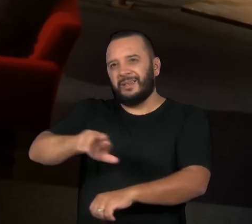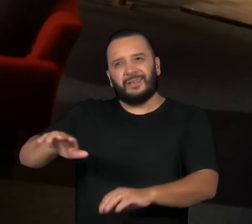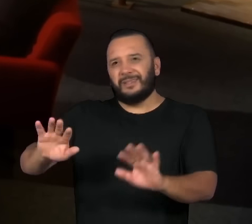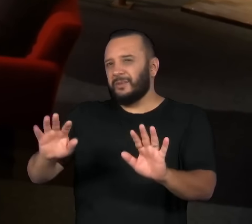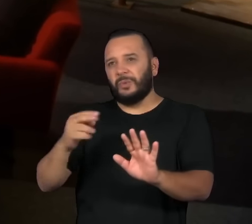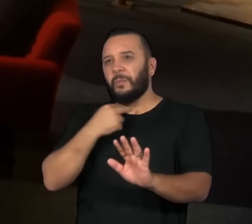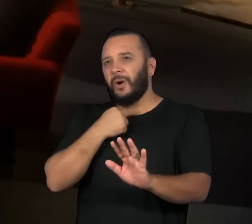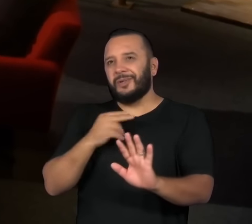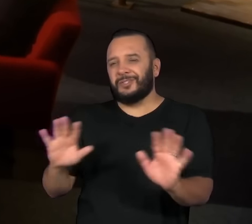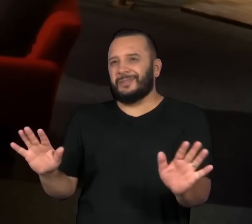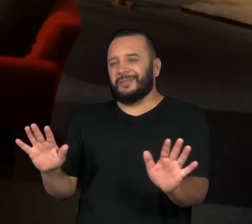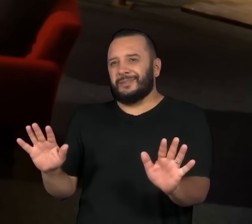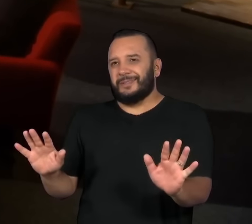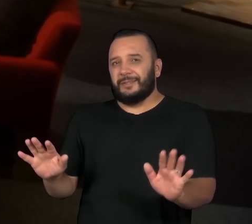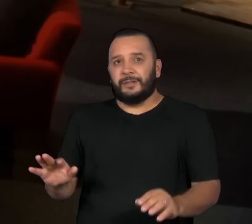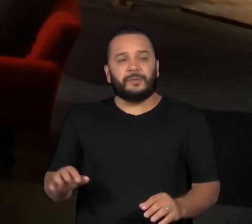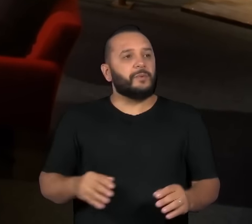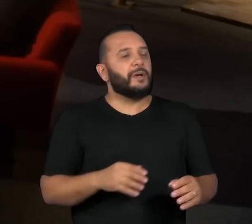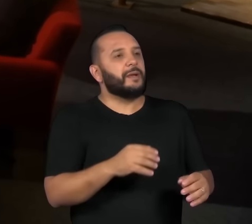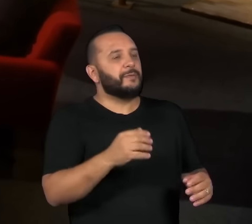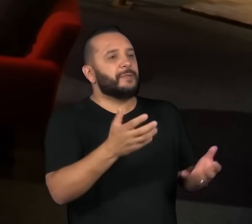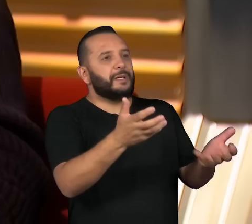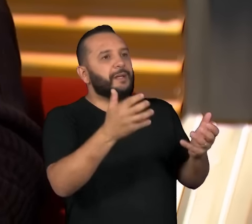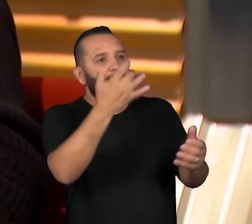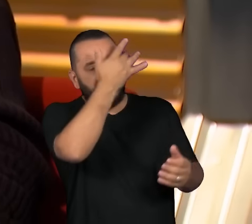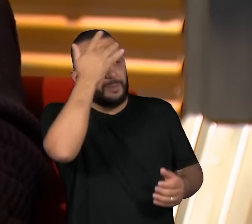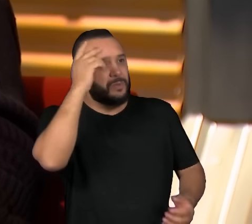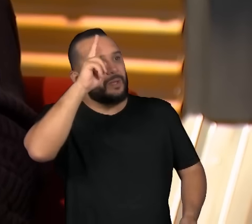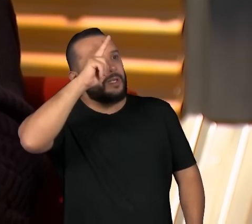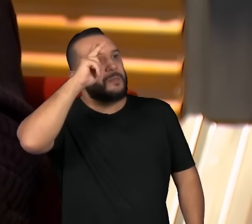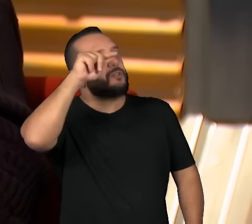né? Exato. Como que você quer ser lembrado?